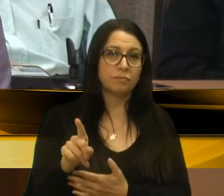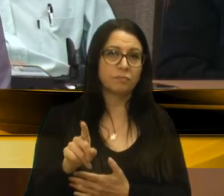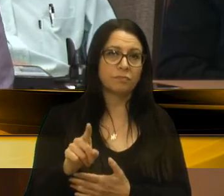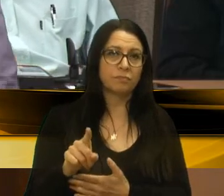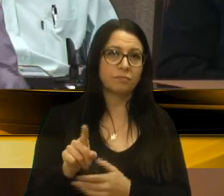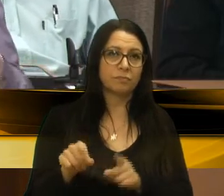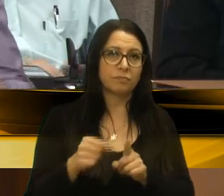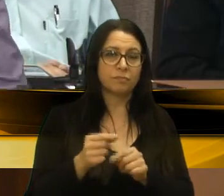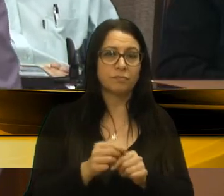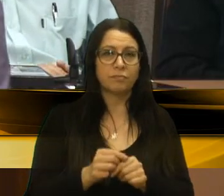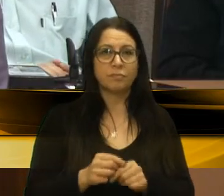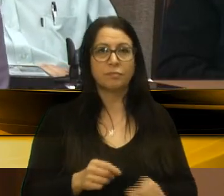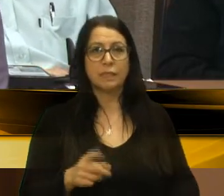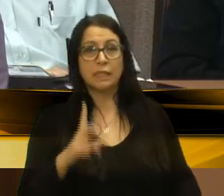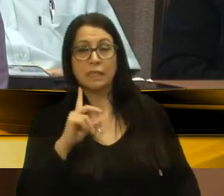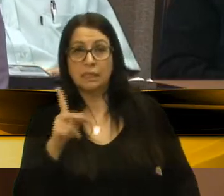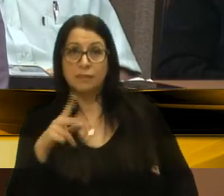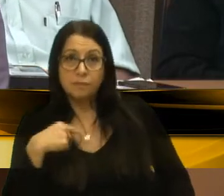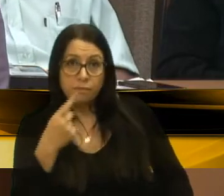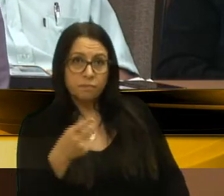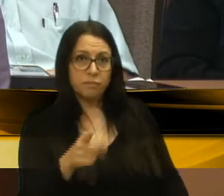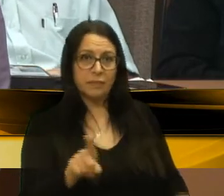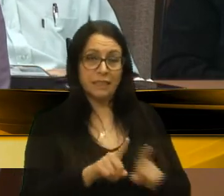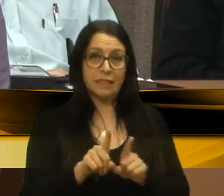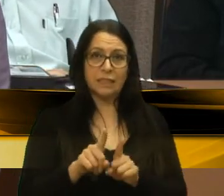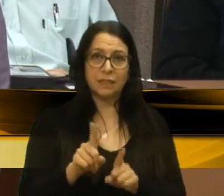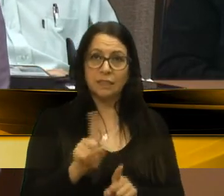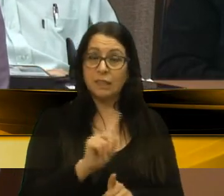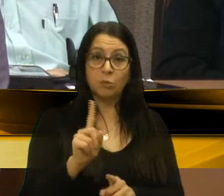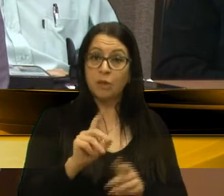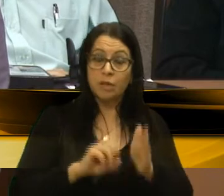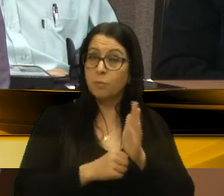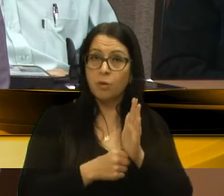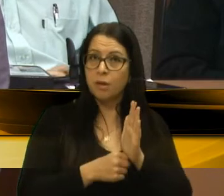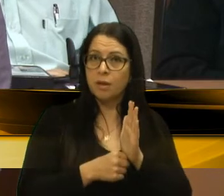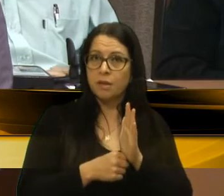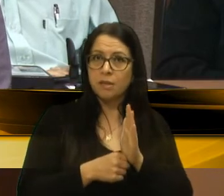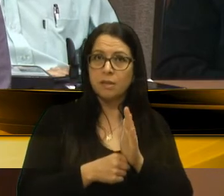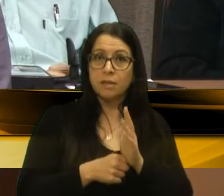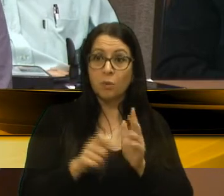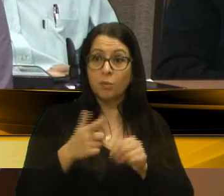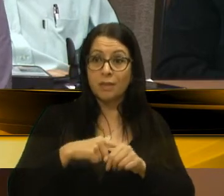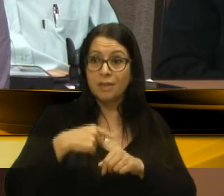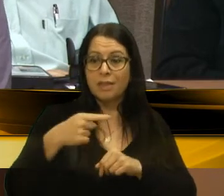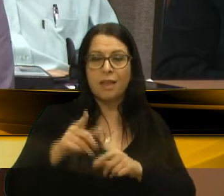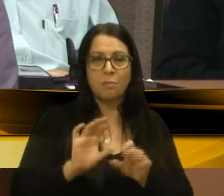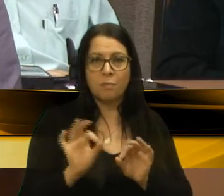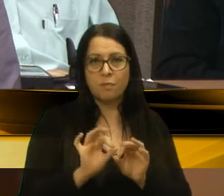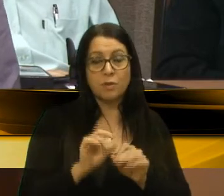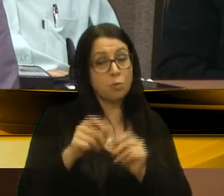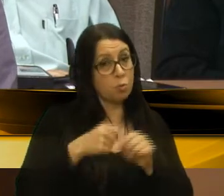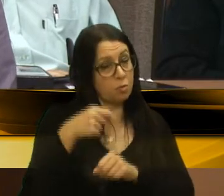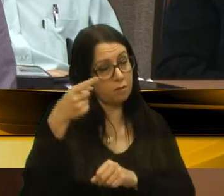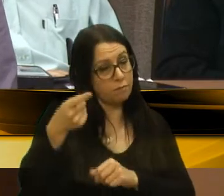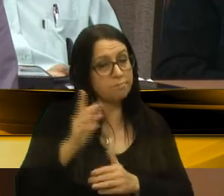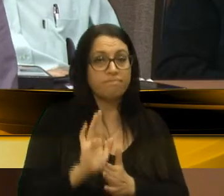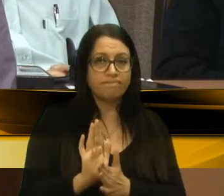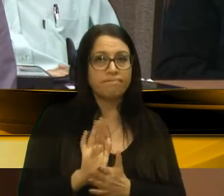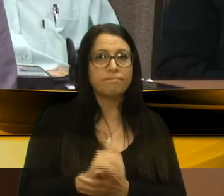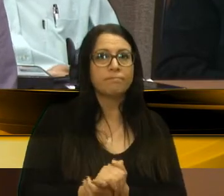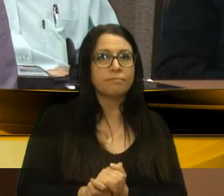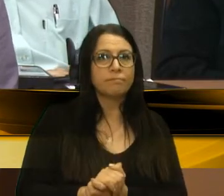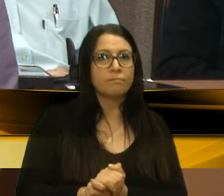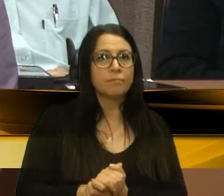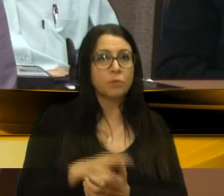10 dias e até lá vai estar desbloqueada a rua. Não está desbloqueada, ainda está sem previsão ainda, só para o ano que vem. Então, assim,